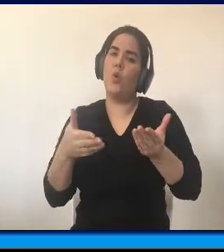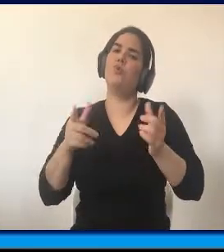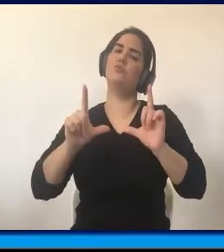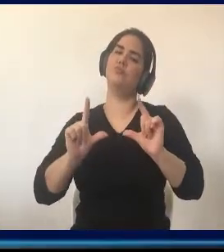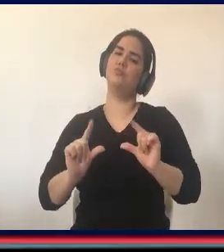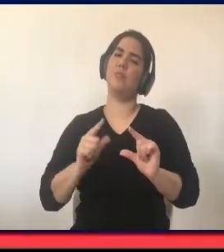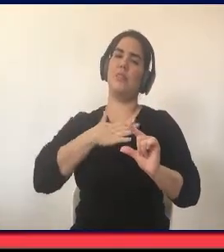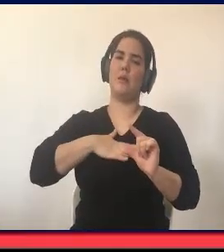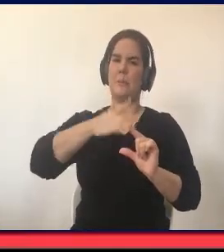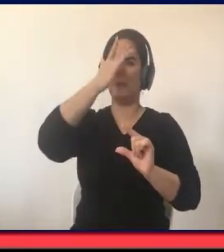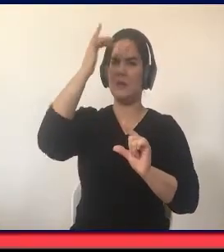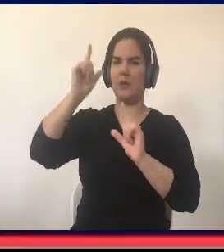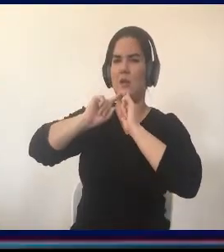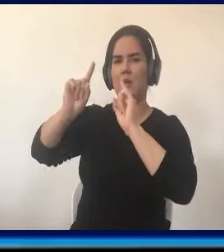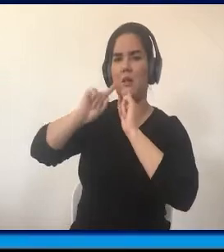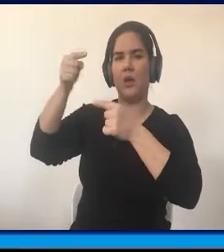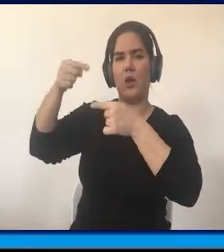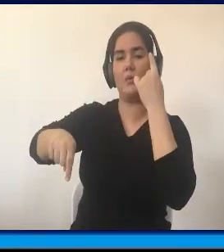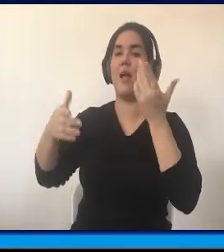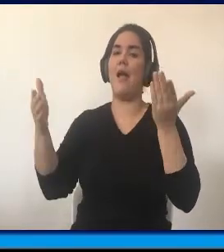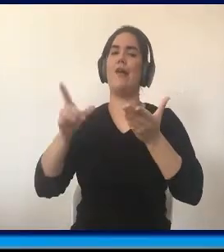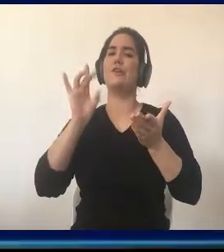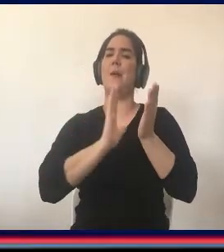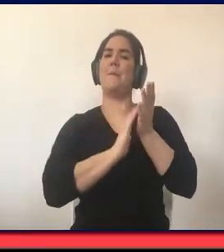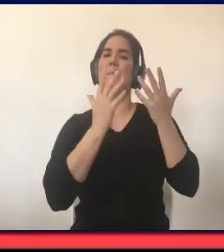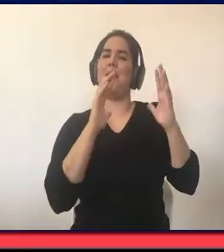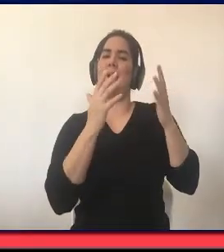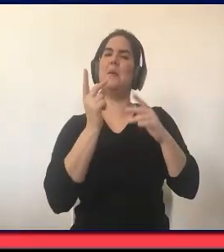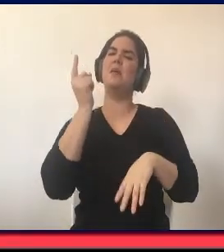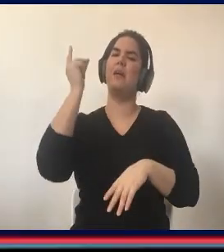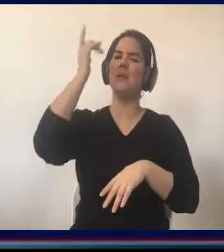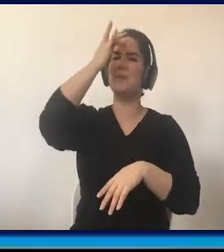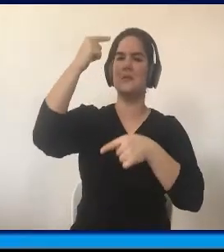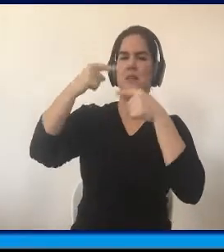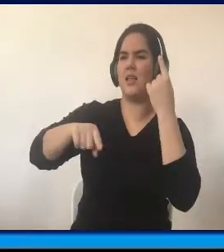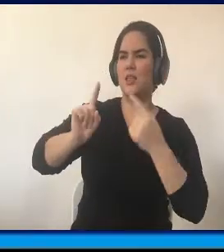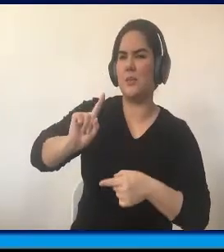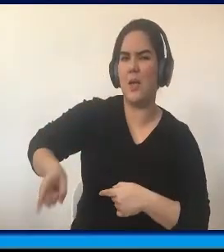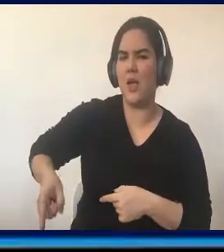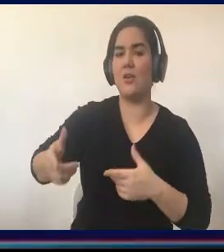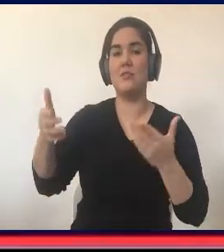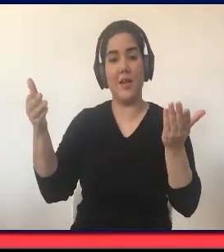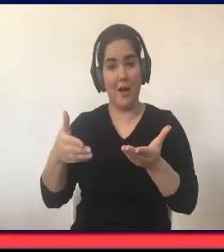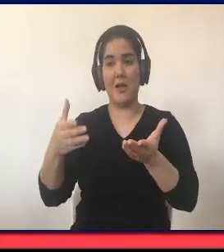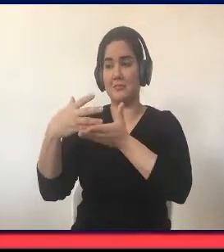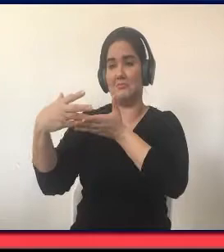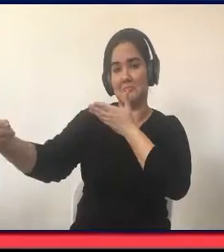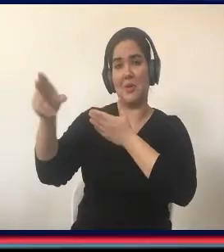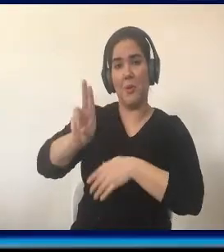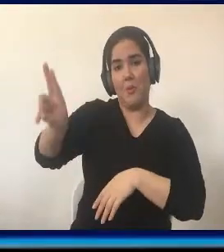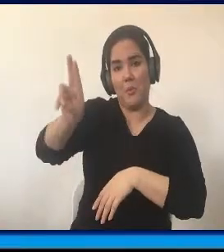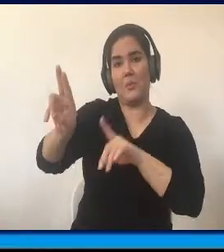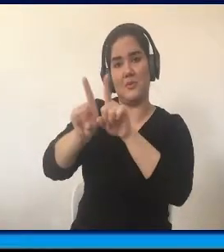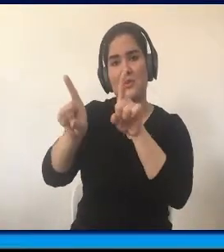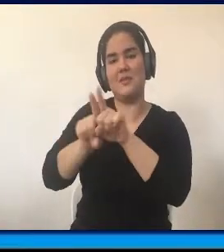pedrada, mas também ainda não elogio. Mas a galera parou de dar pedrada e falar que não pode mais, agora estão utilizando. É que hoje também já faz mais sentido o que você está